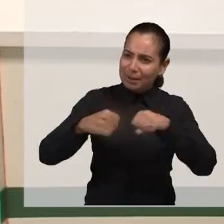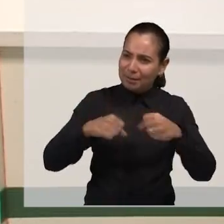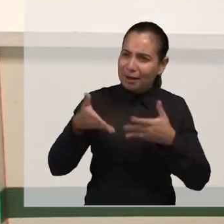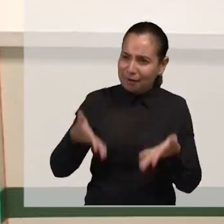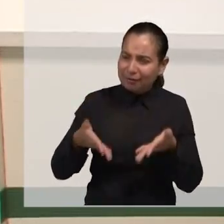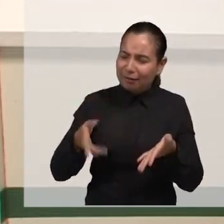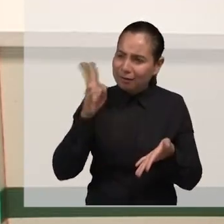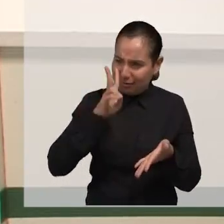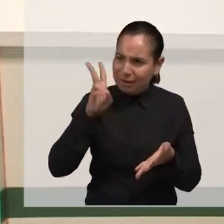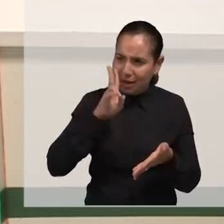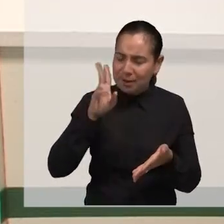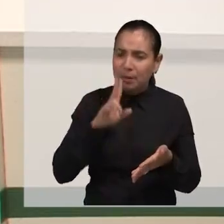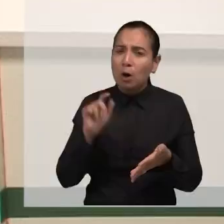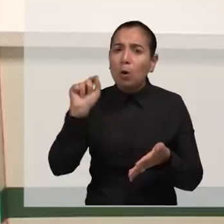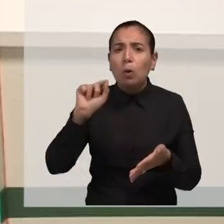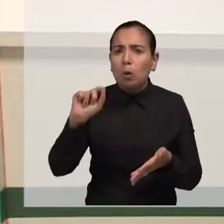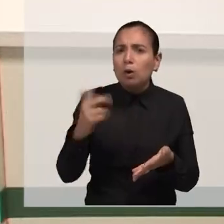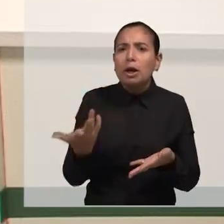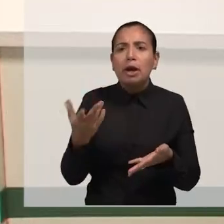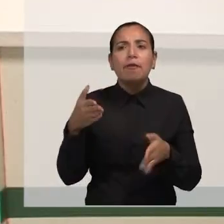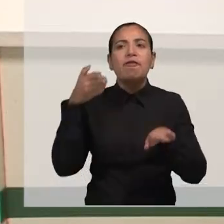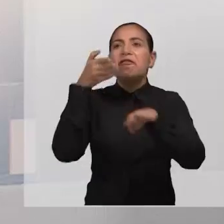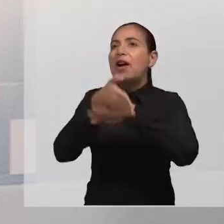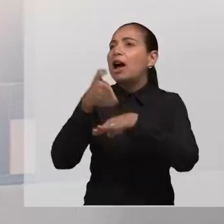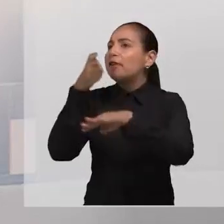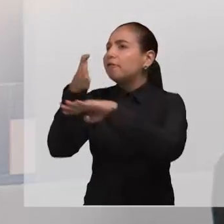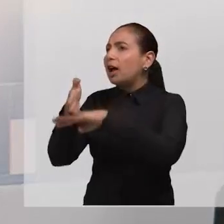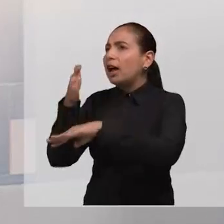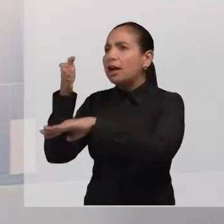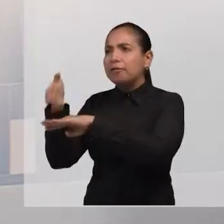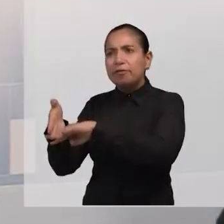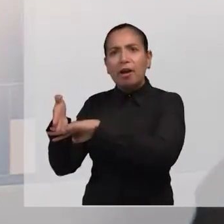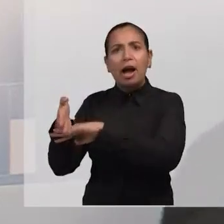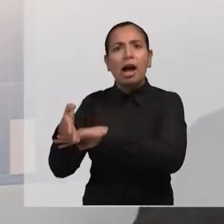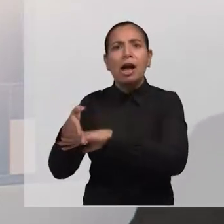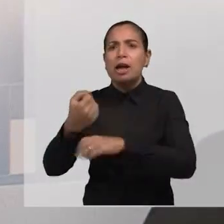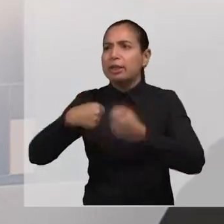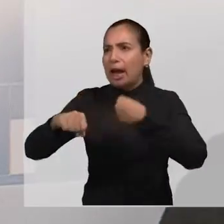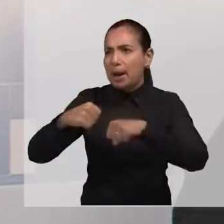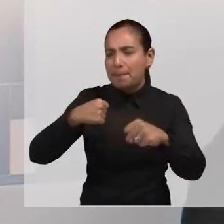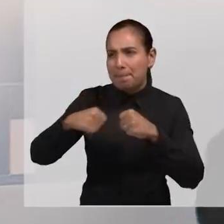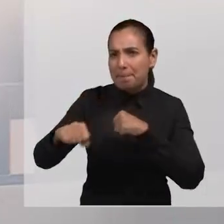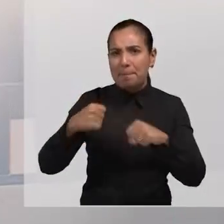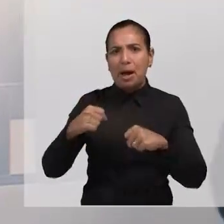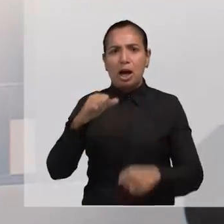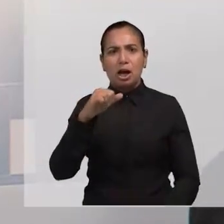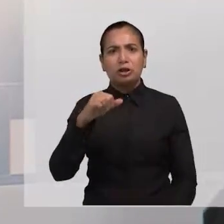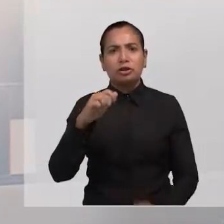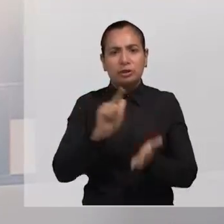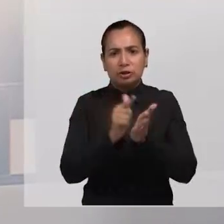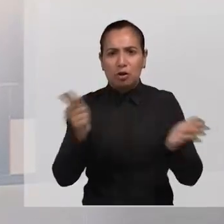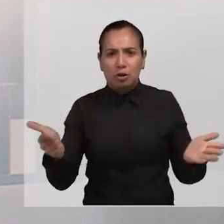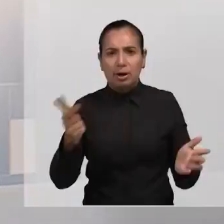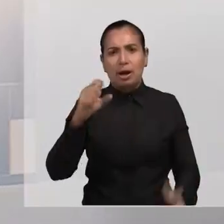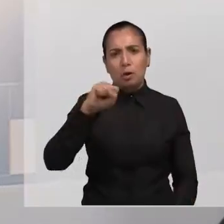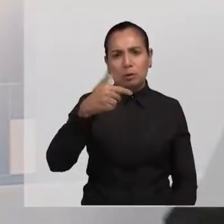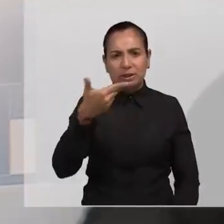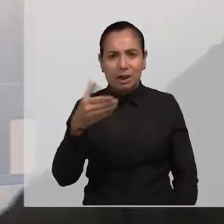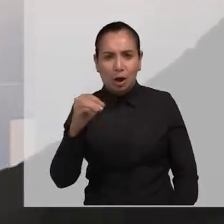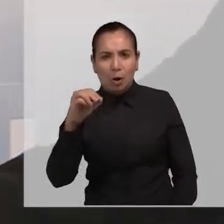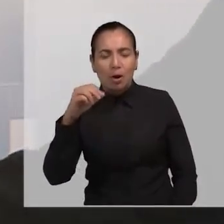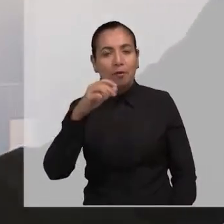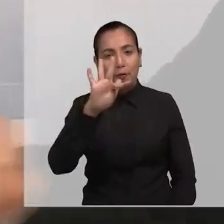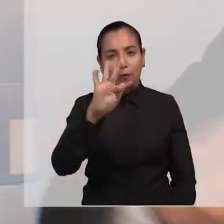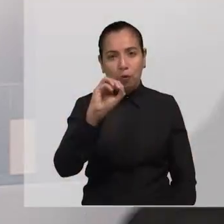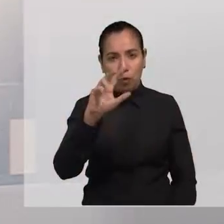programa Corrimão Nosso, que não iria debates da Folha de São Paulo, não iria debate da Globo, e começou a citar lá.